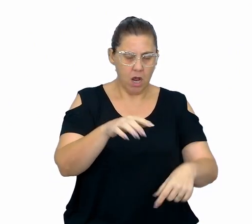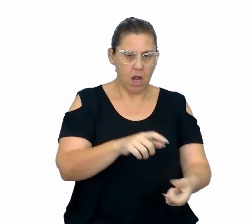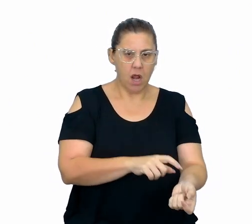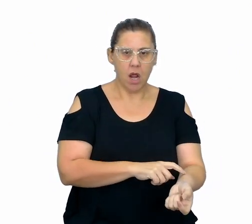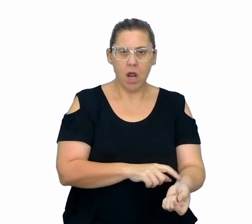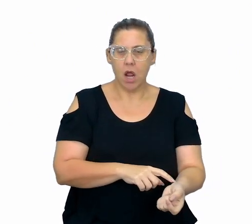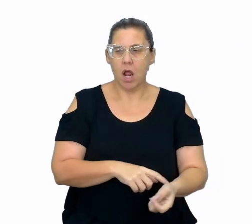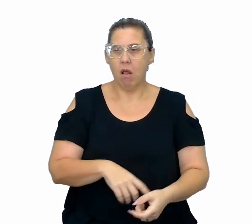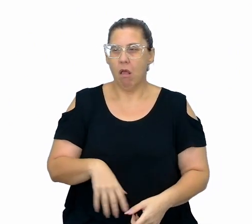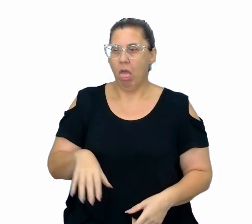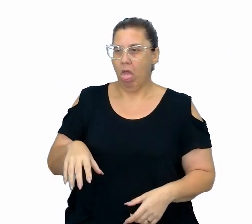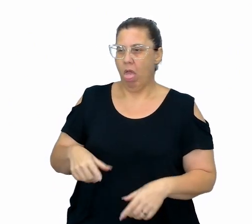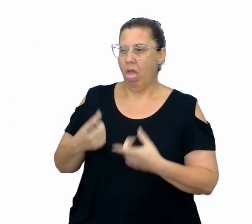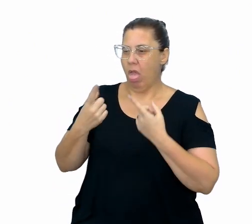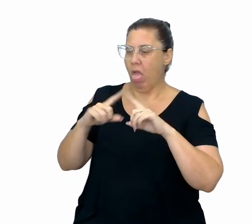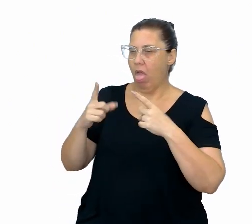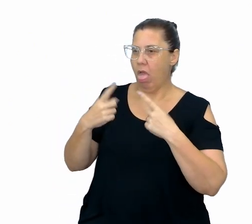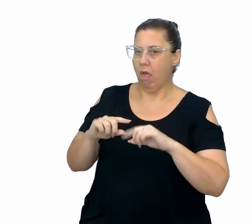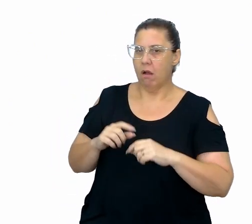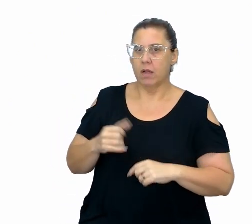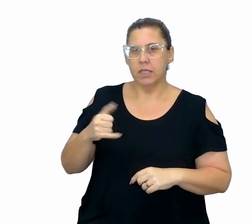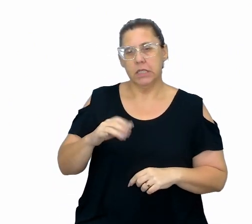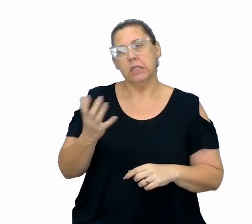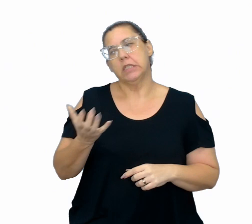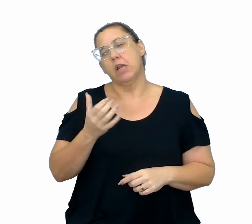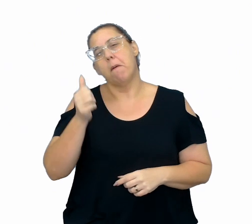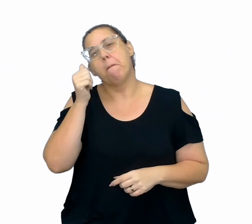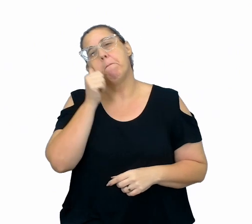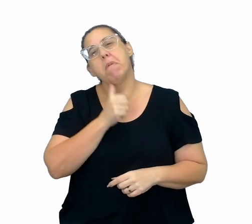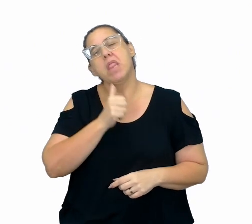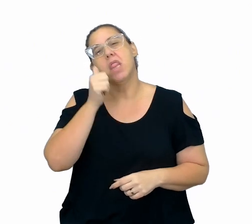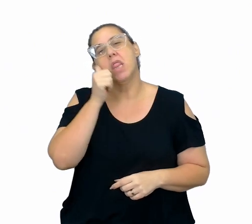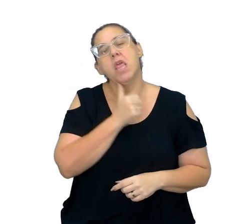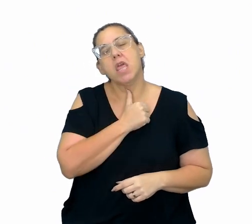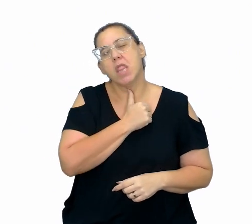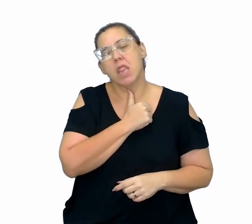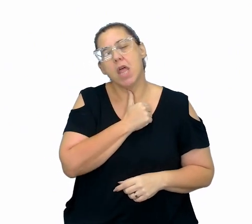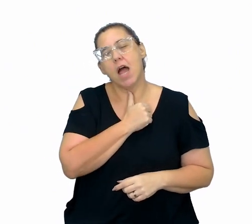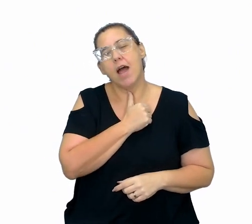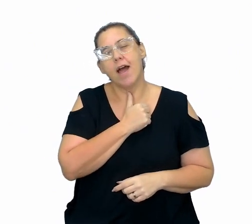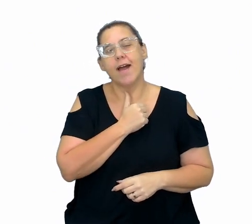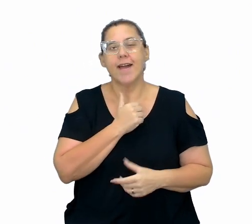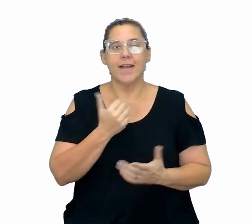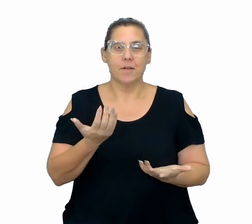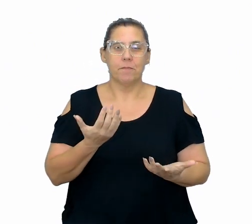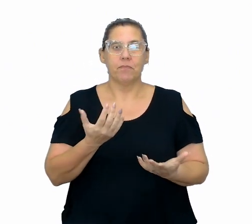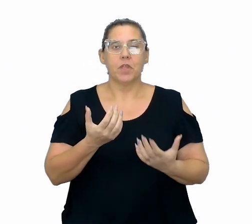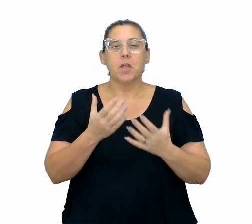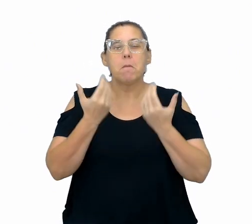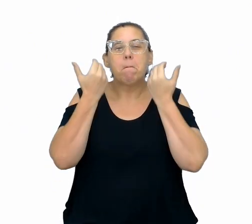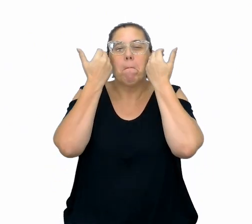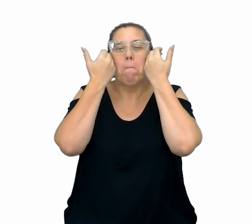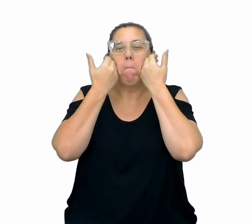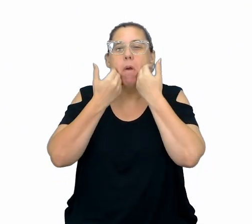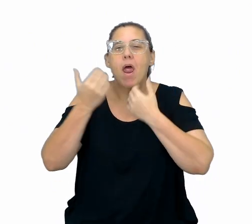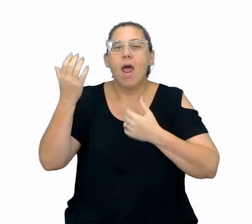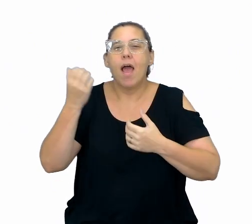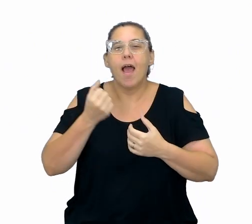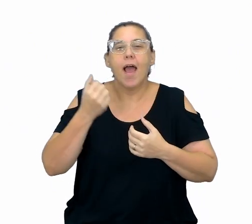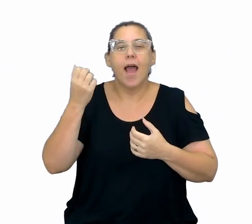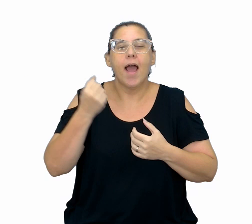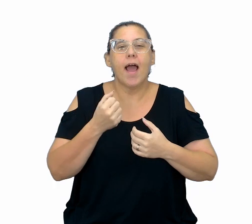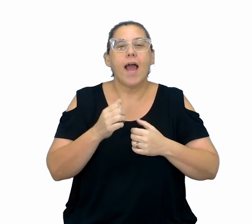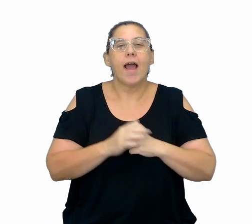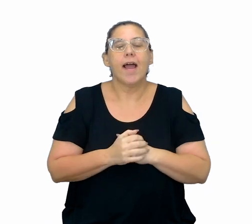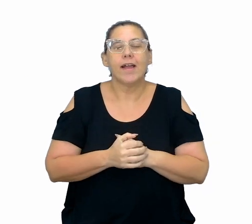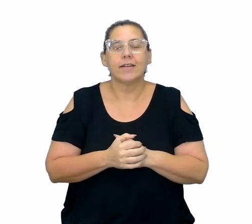Ela murmurou: pudesse eu ter uma menina branquinha como a neve, corada como sangue e com